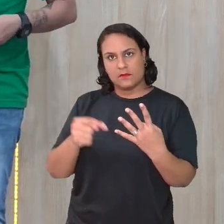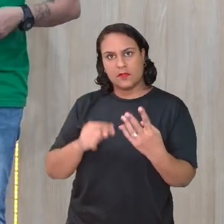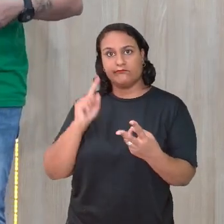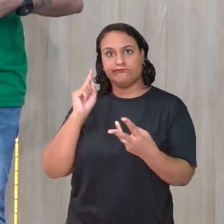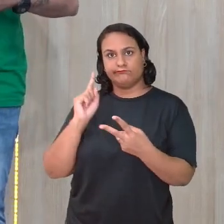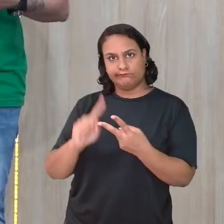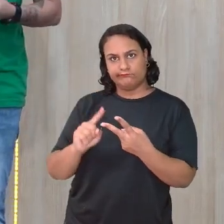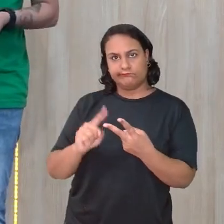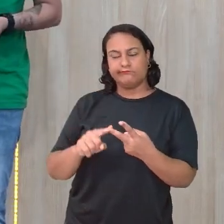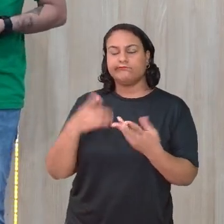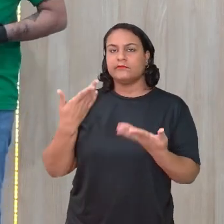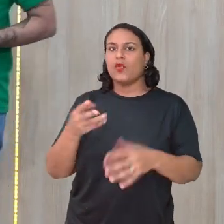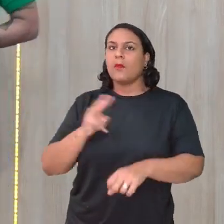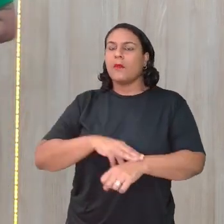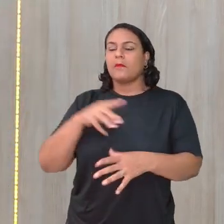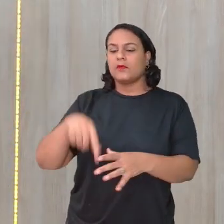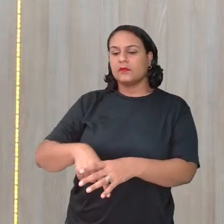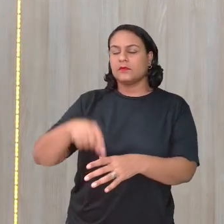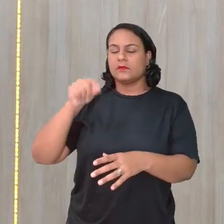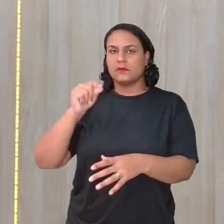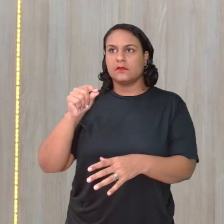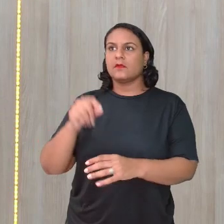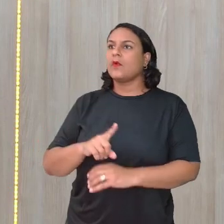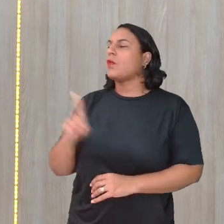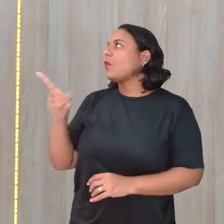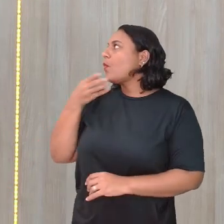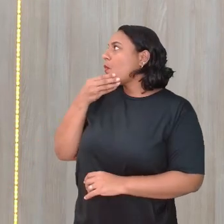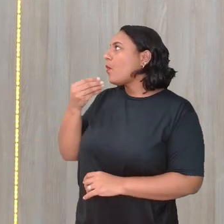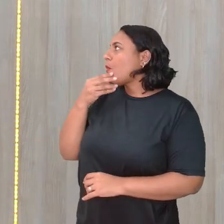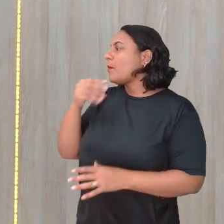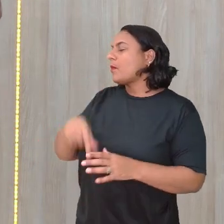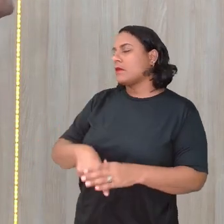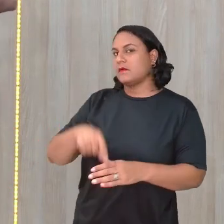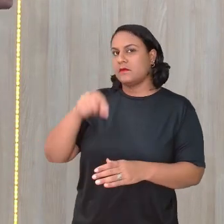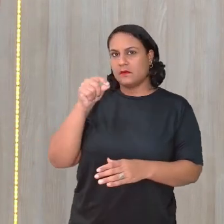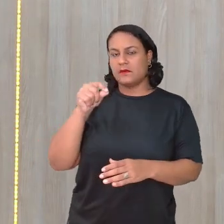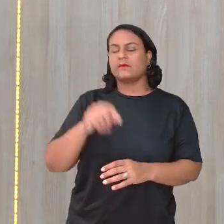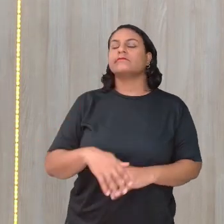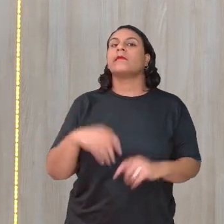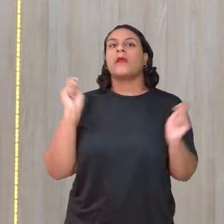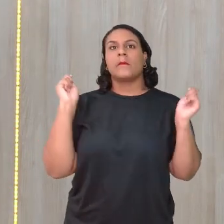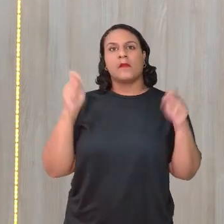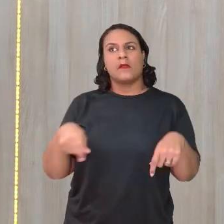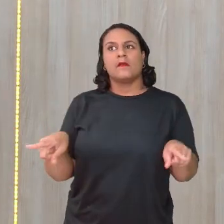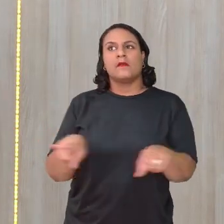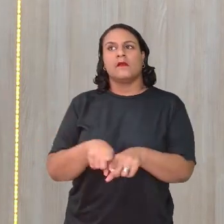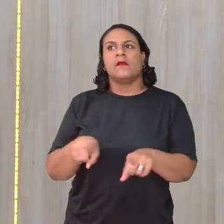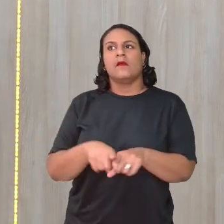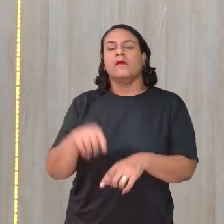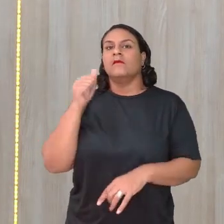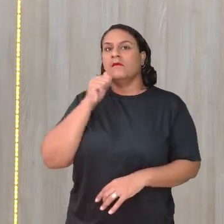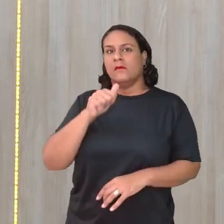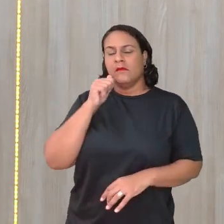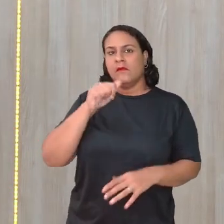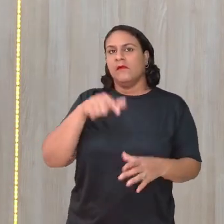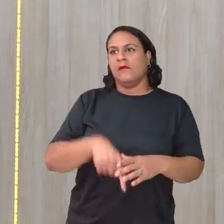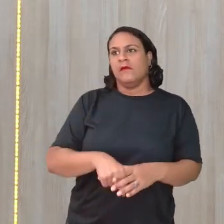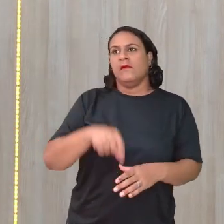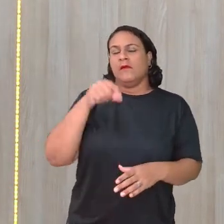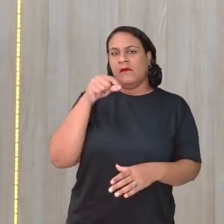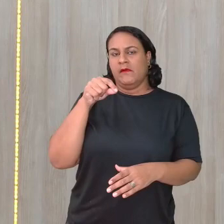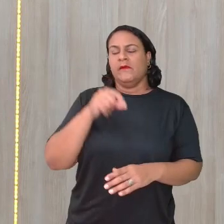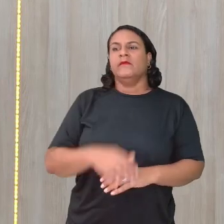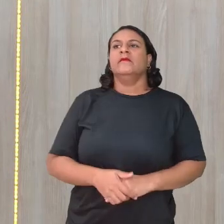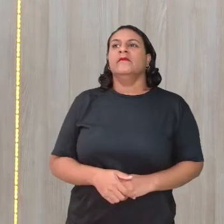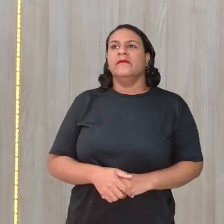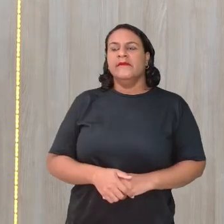seja, num sorteio é possível que esse rapaz seja o sorteado, é possível que essa garota aqui seja a